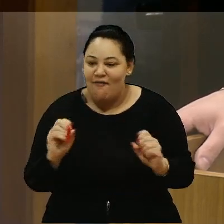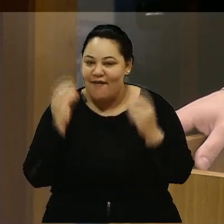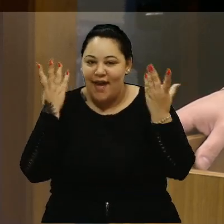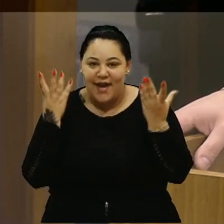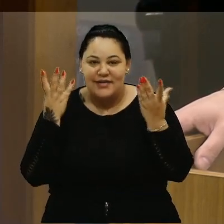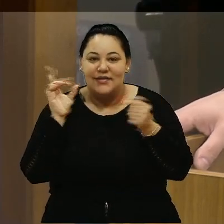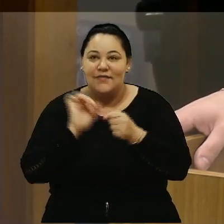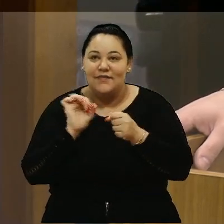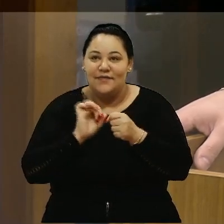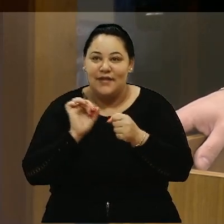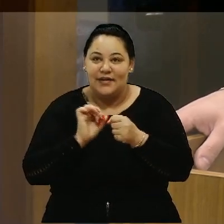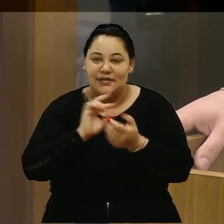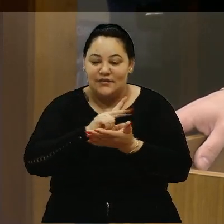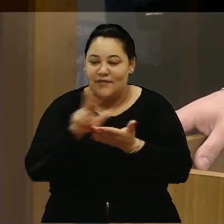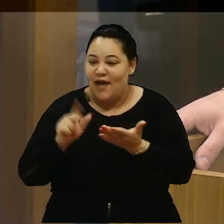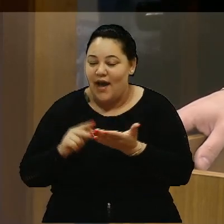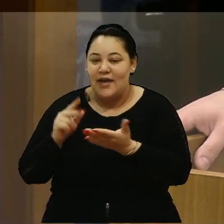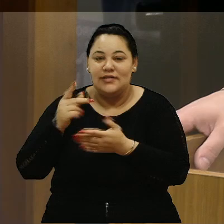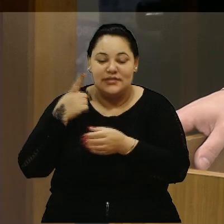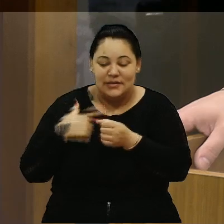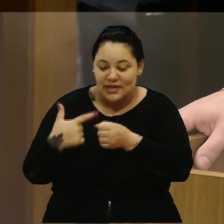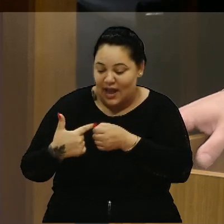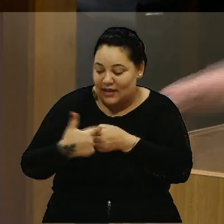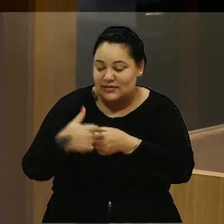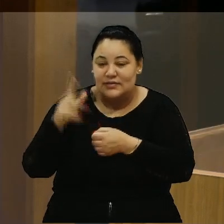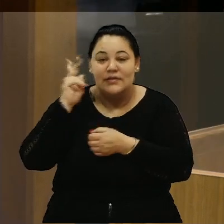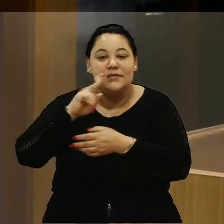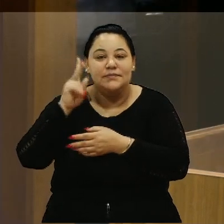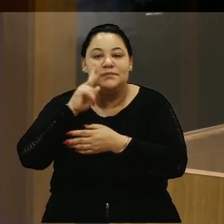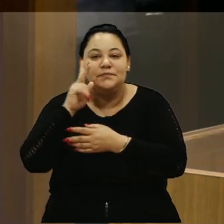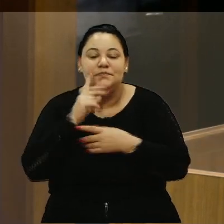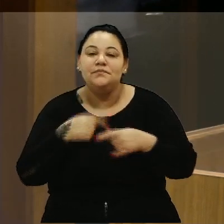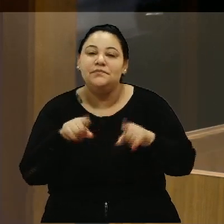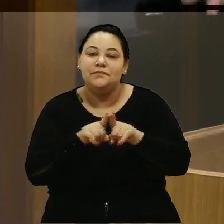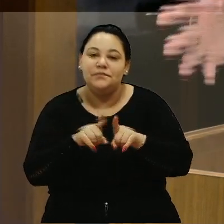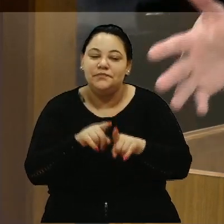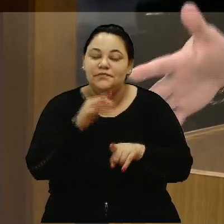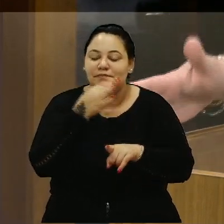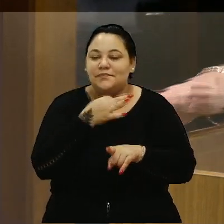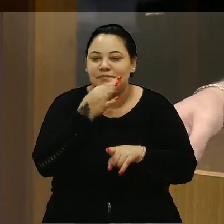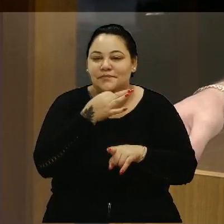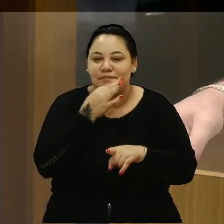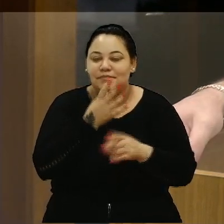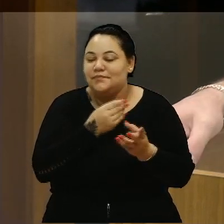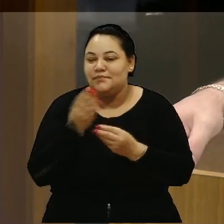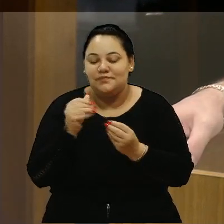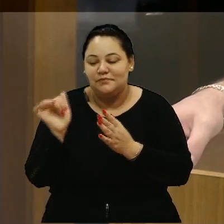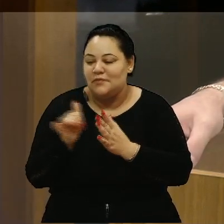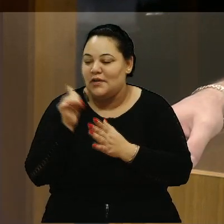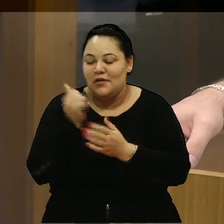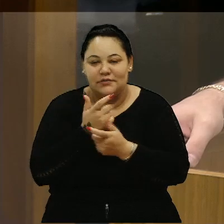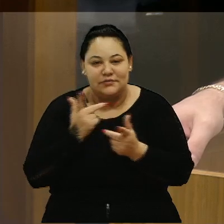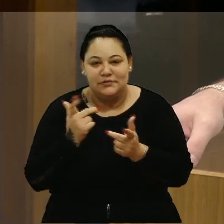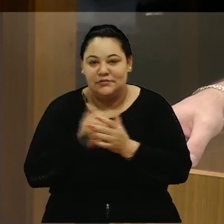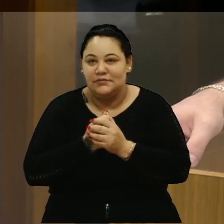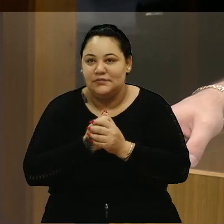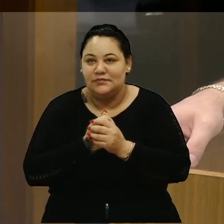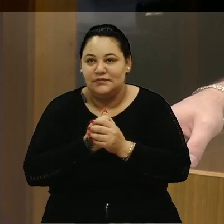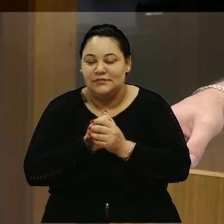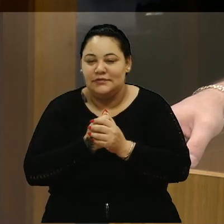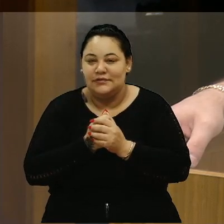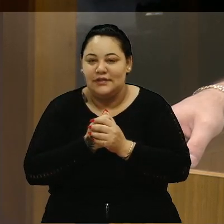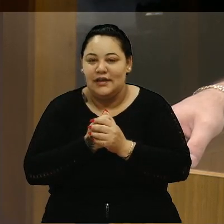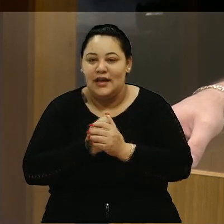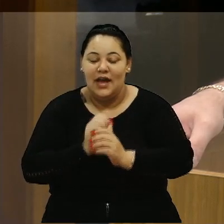relembrar a cultura dos imigrantes italianos. Caxias do Sul, muito mais que isso. A